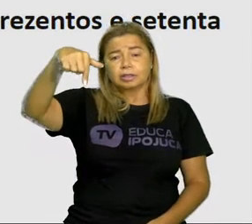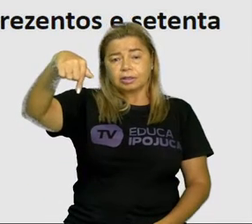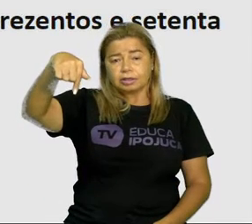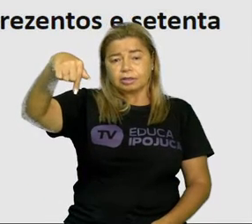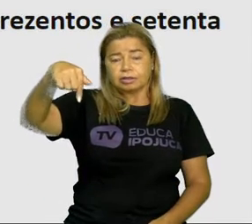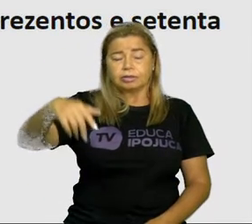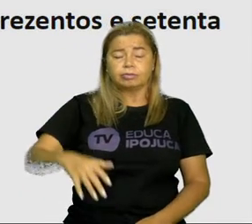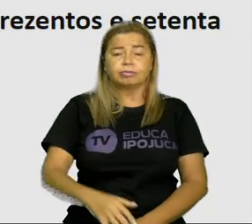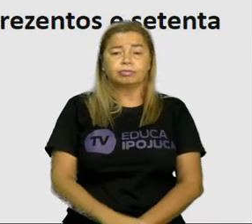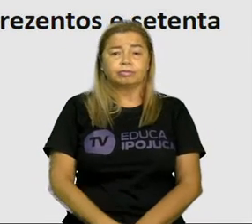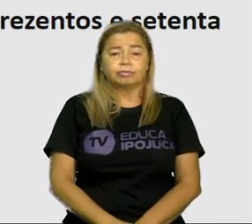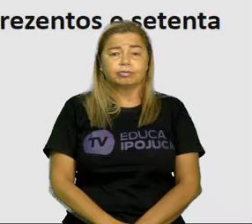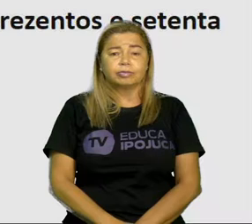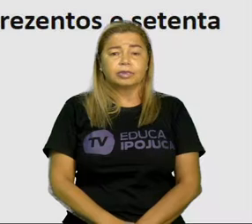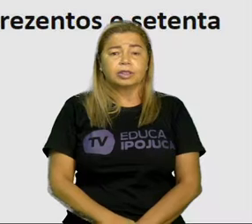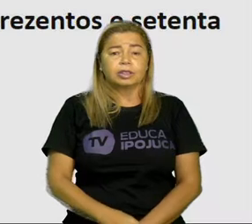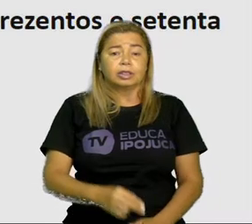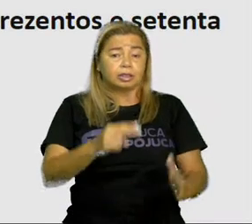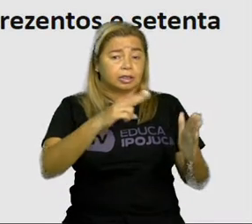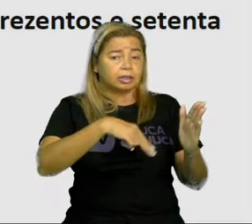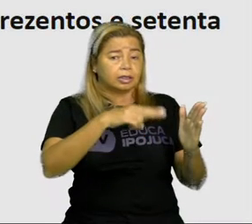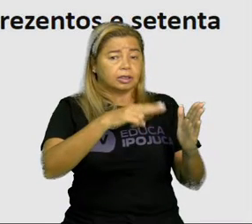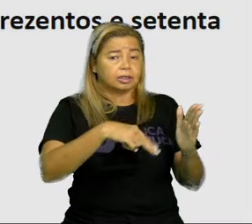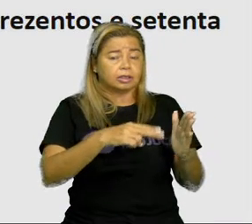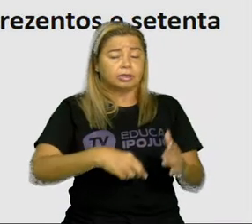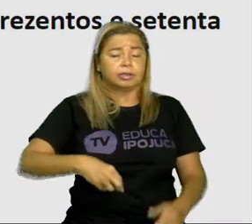7 unidades. Vamos para a leitura.